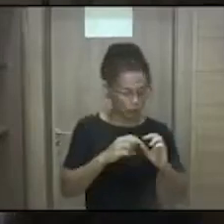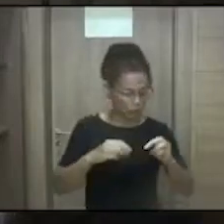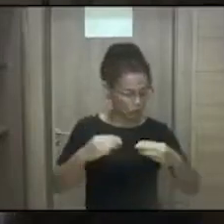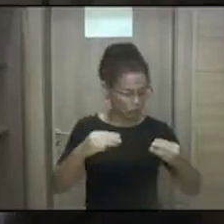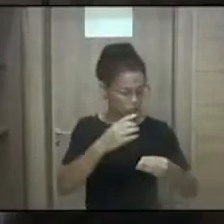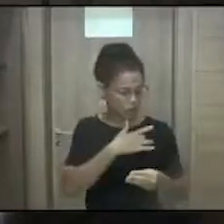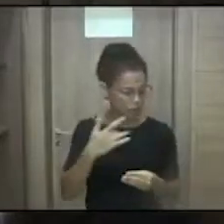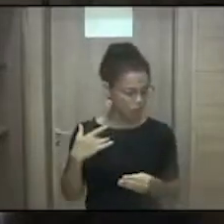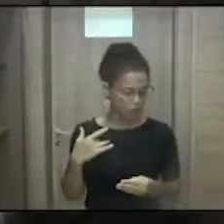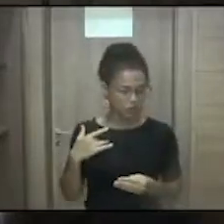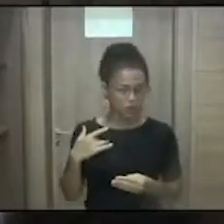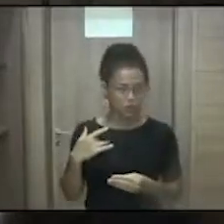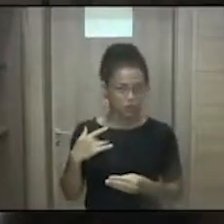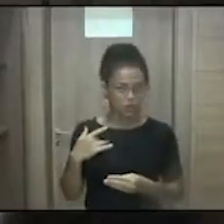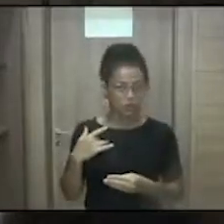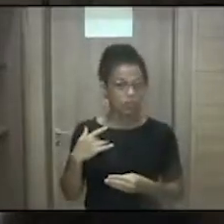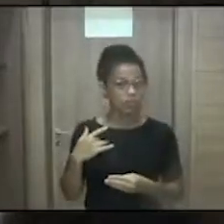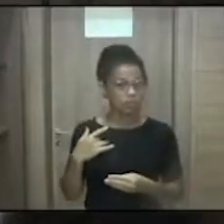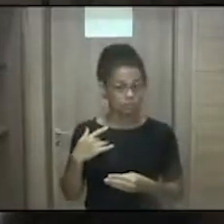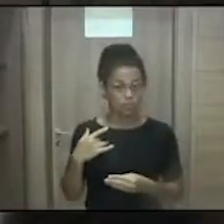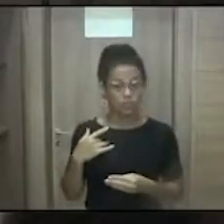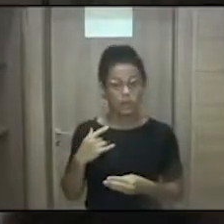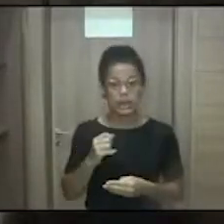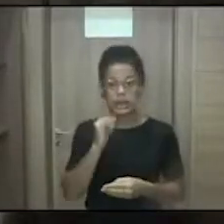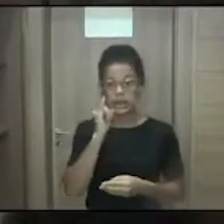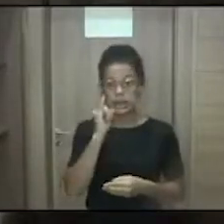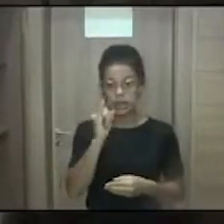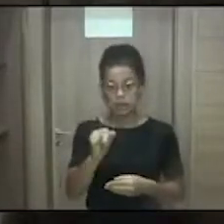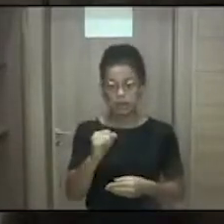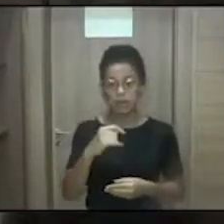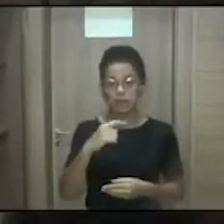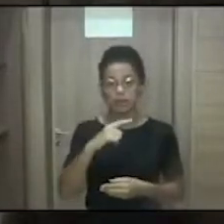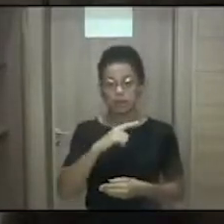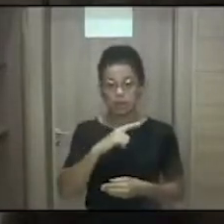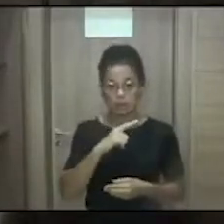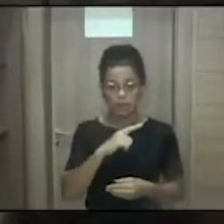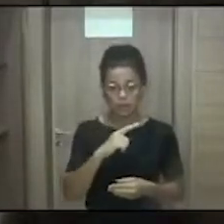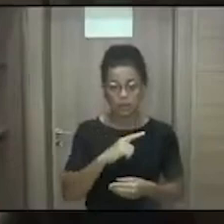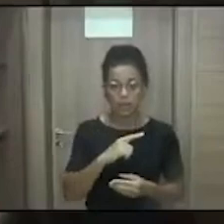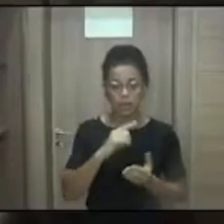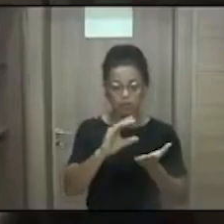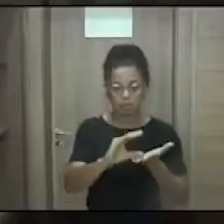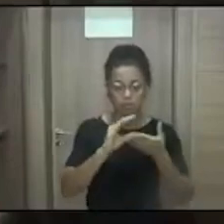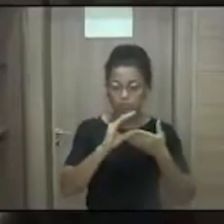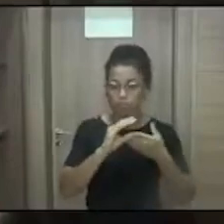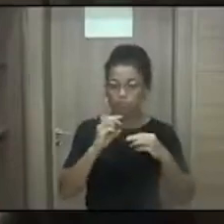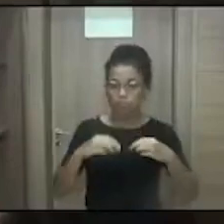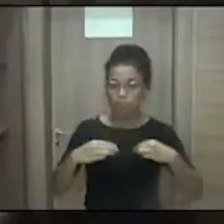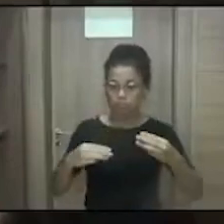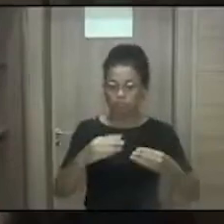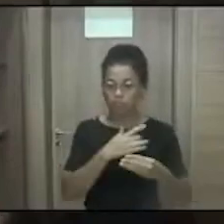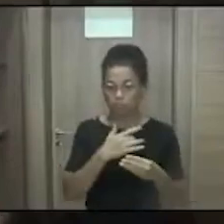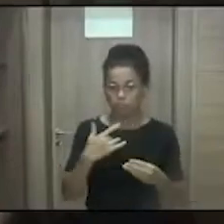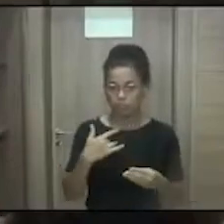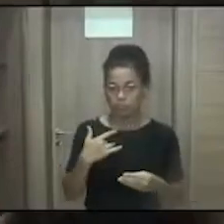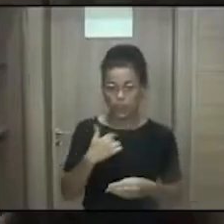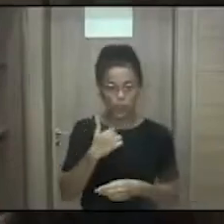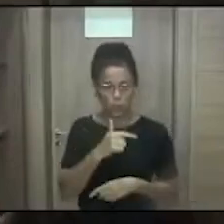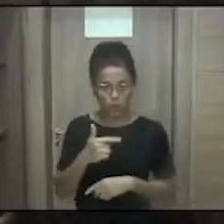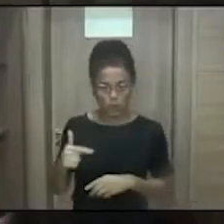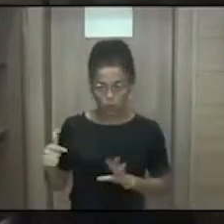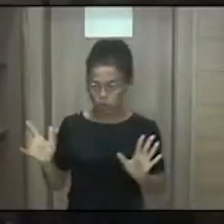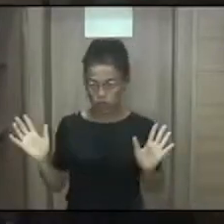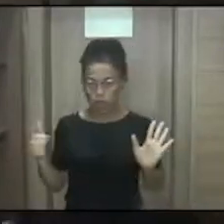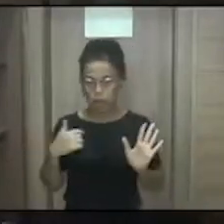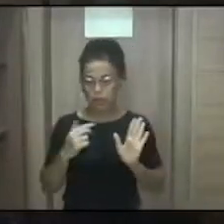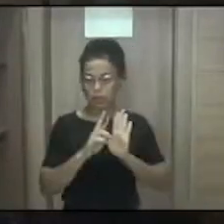todo mundo, ou seja, dizer que você tem o capital simbólico do Ministério da Saúde, mesmo não sendo, não era mentira, tá, gente? Eu ia lá representando o